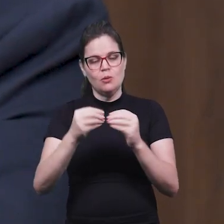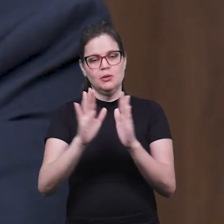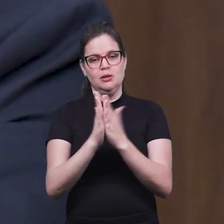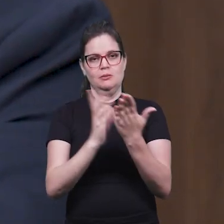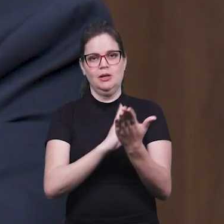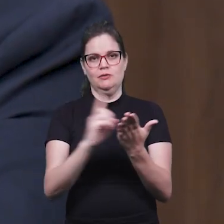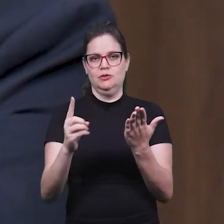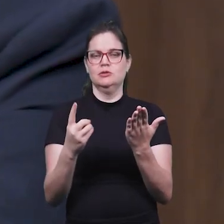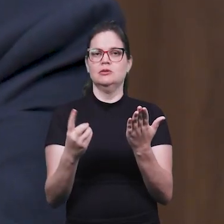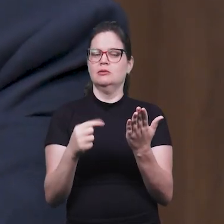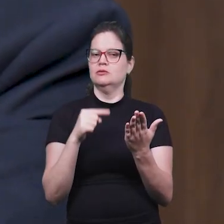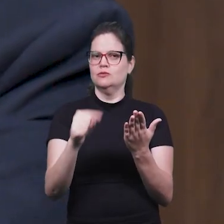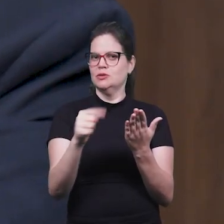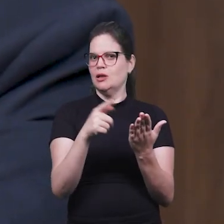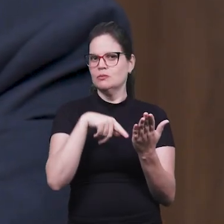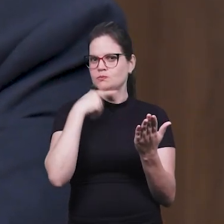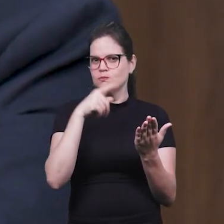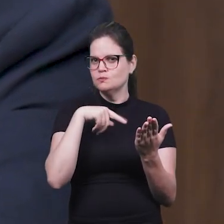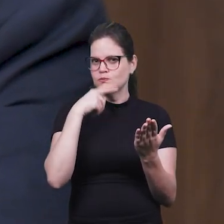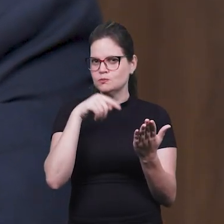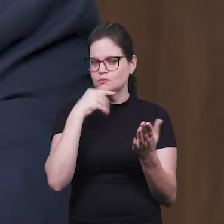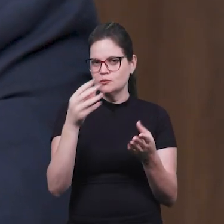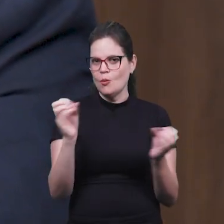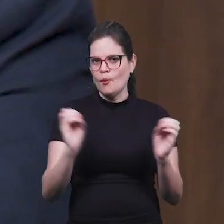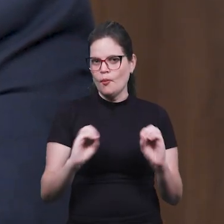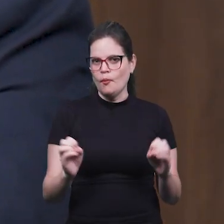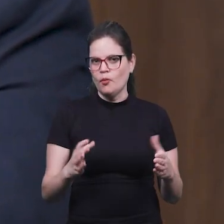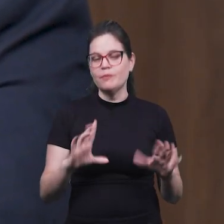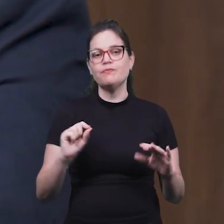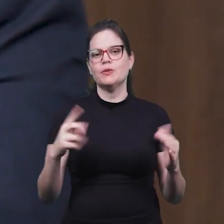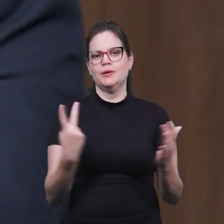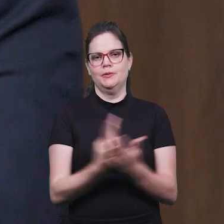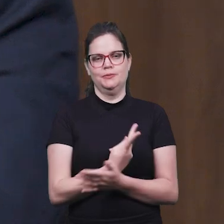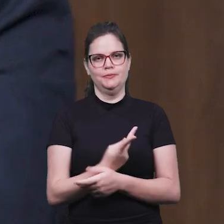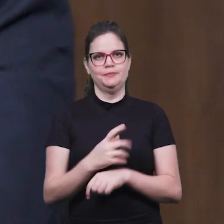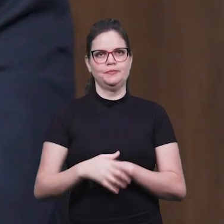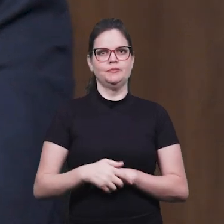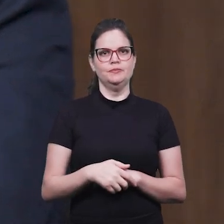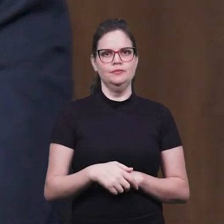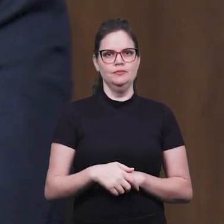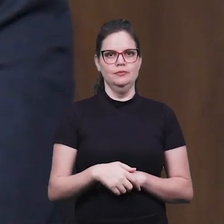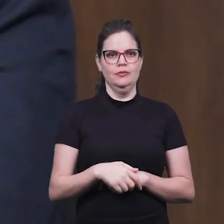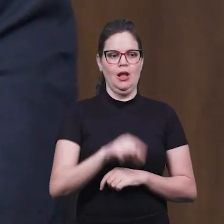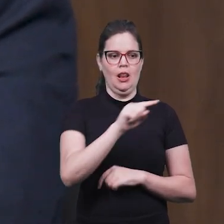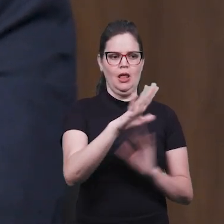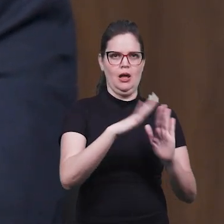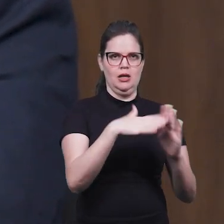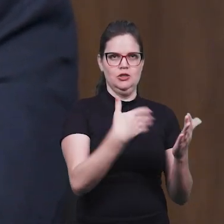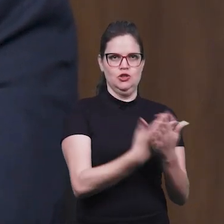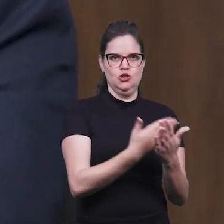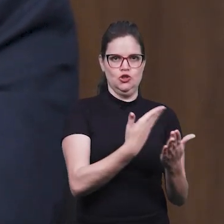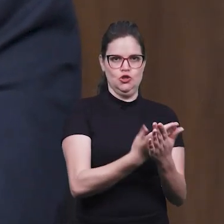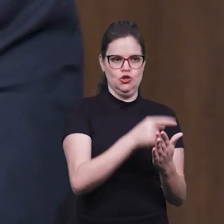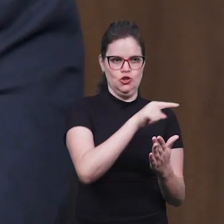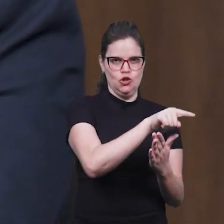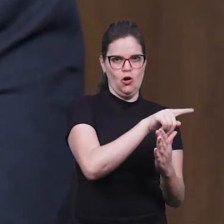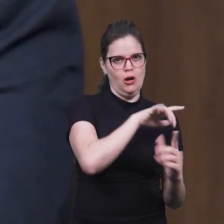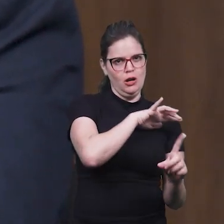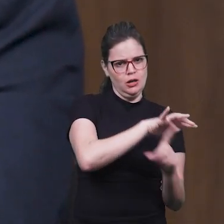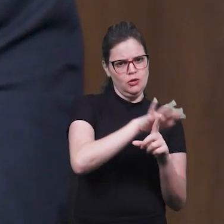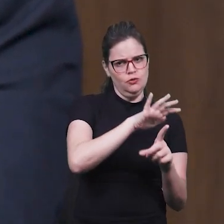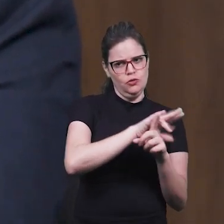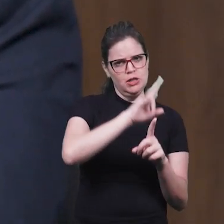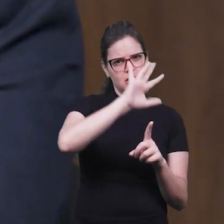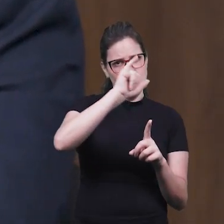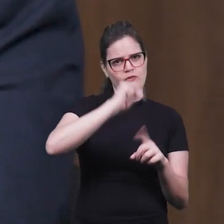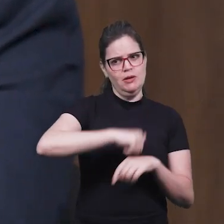você não dá essa chance para a criança, o que acontece? O método da influência que ela vai receber é do